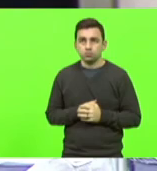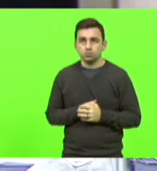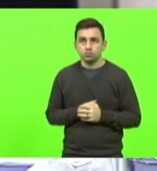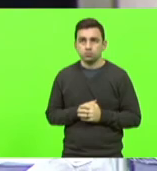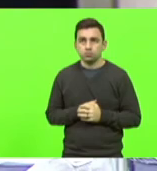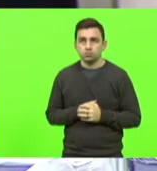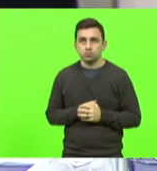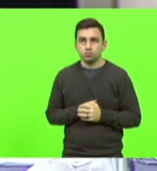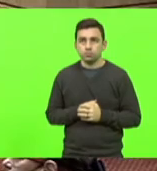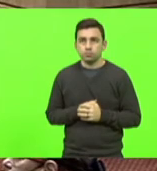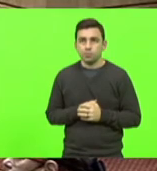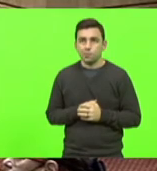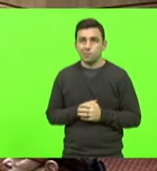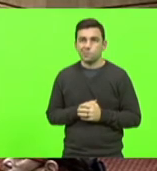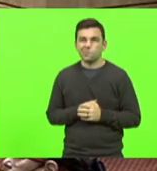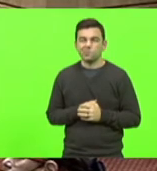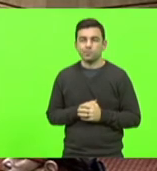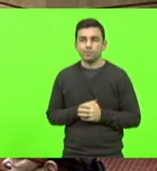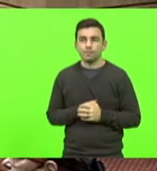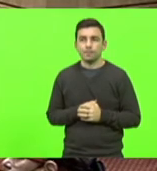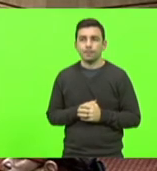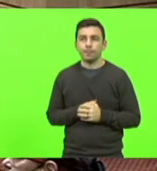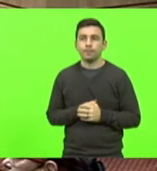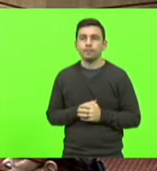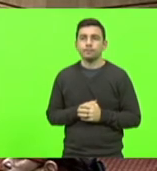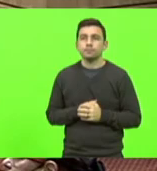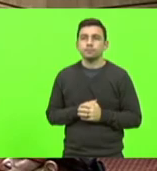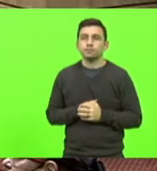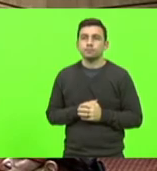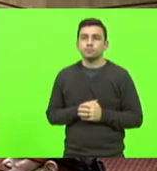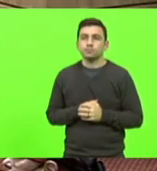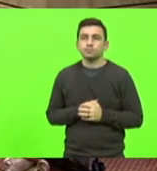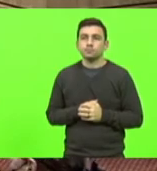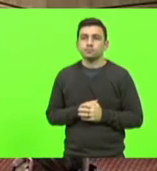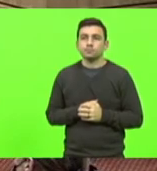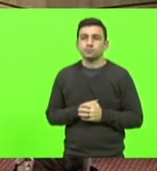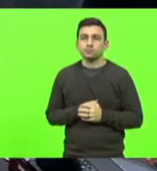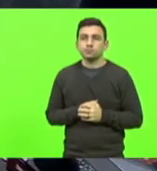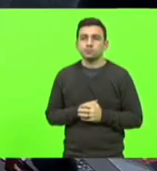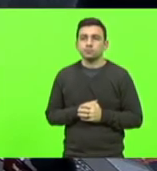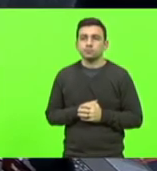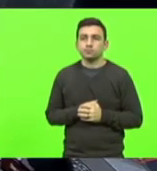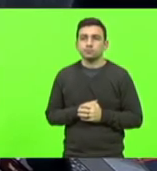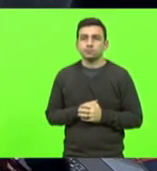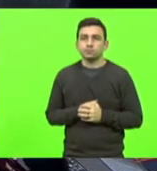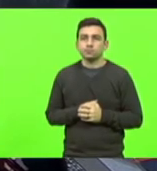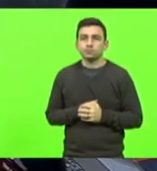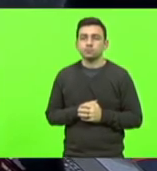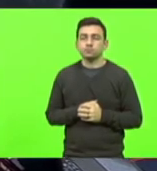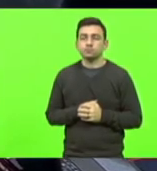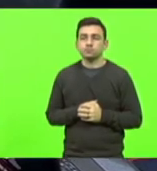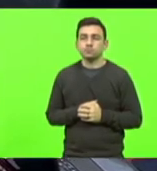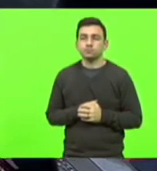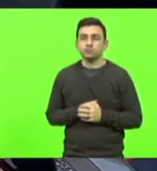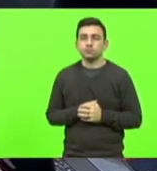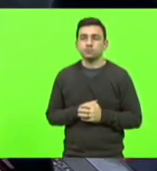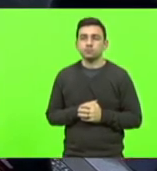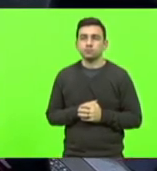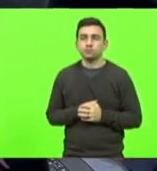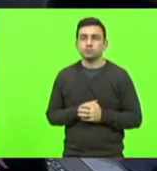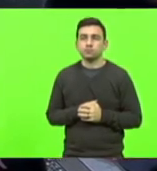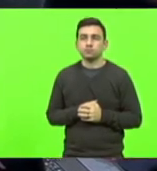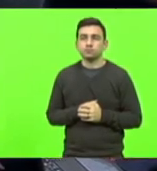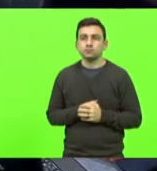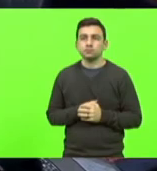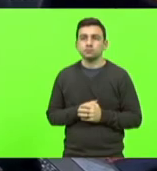o seu presidente o presidente e Ah tá correto aí